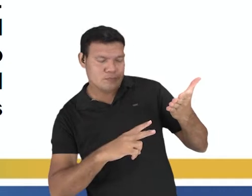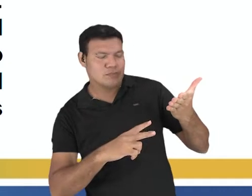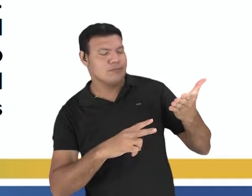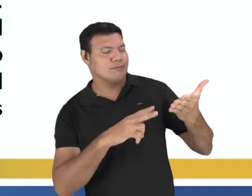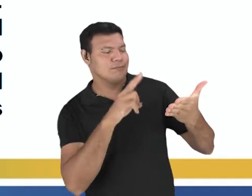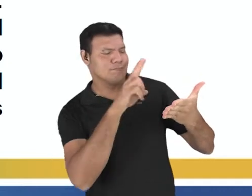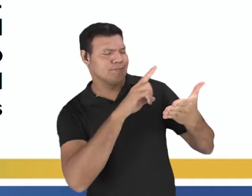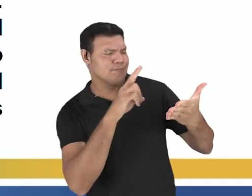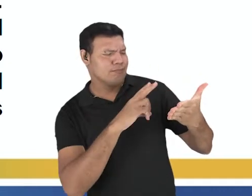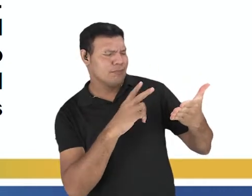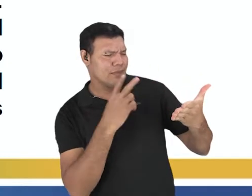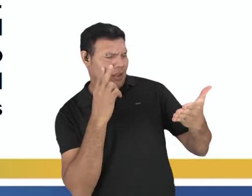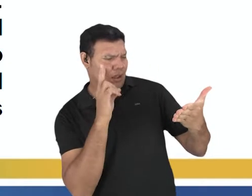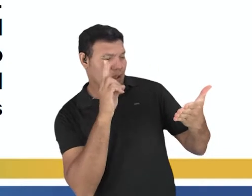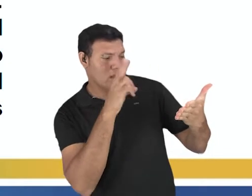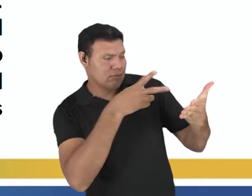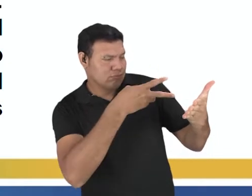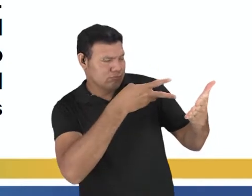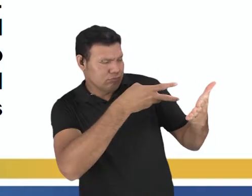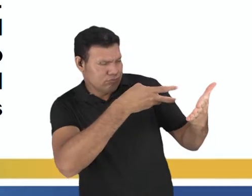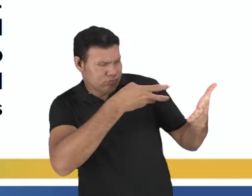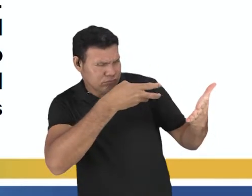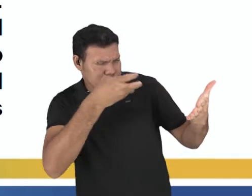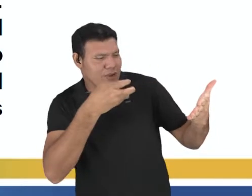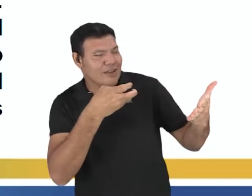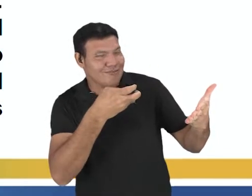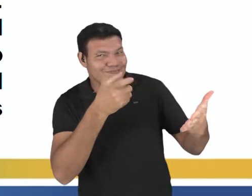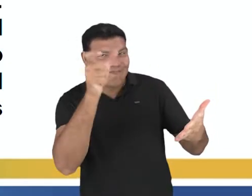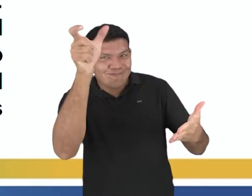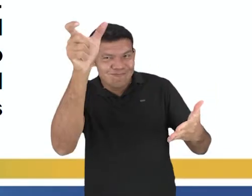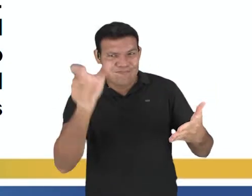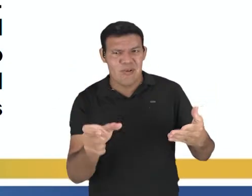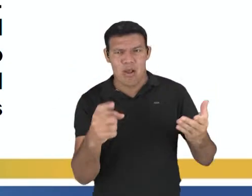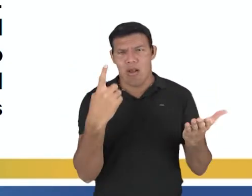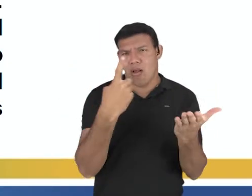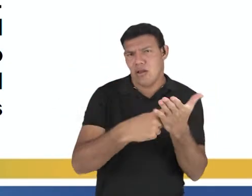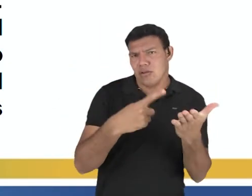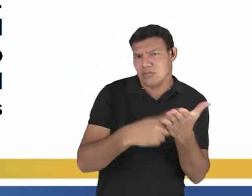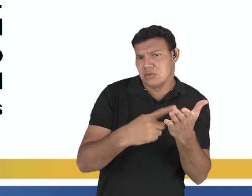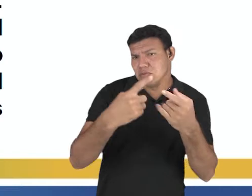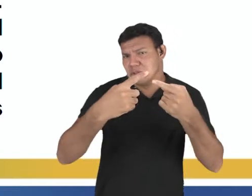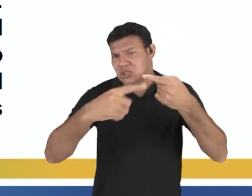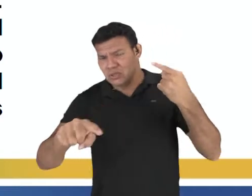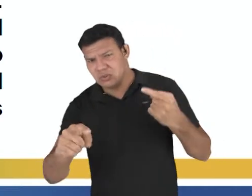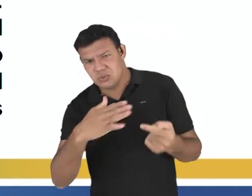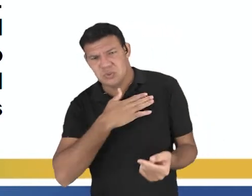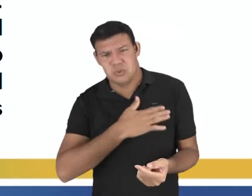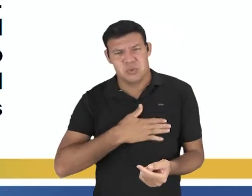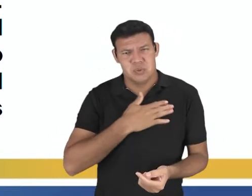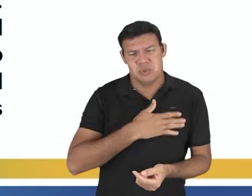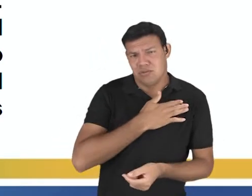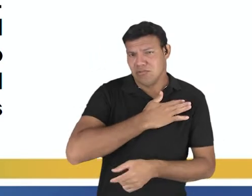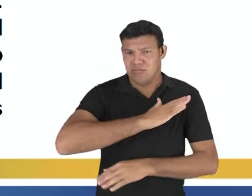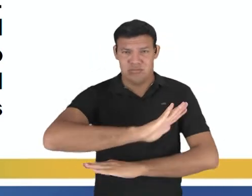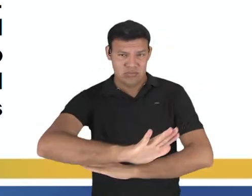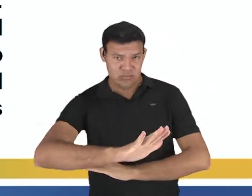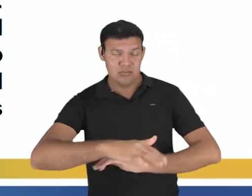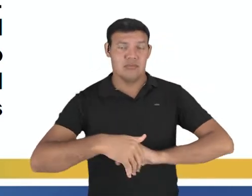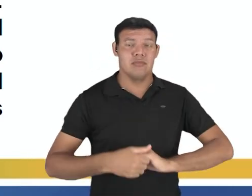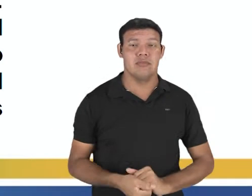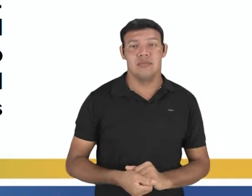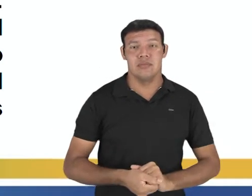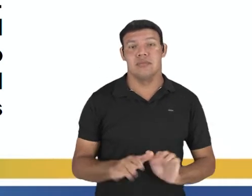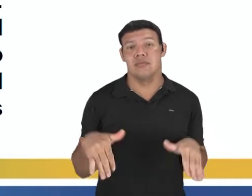você se encontra ali com o personagem, né? Você discorda, concorda, gosta daquele texto, não gosta.